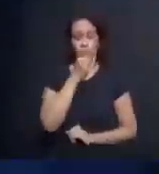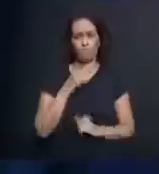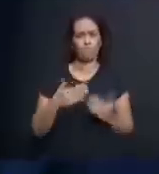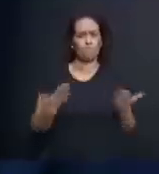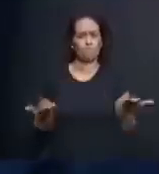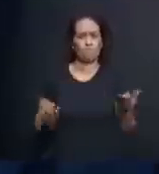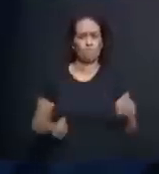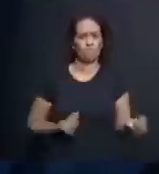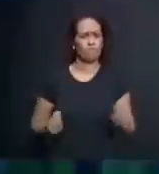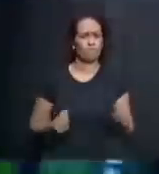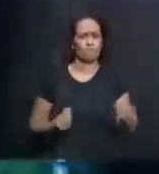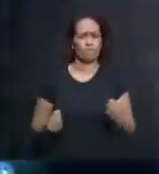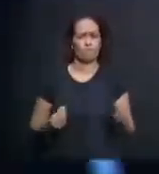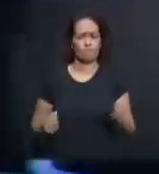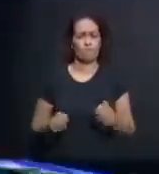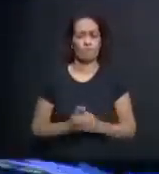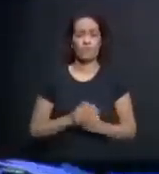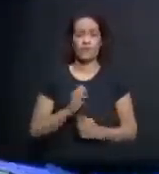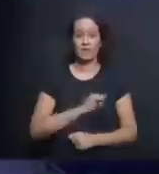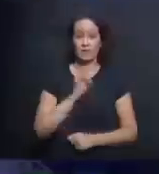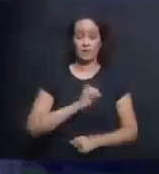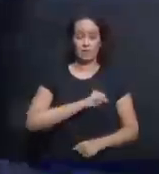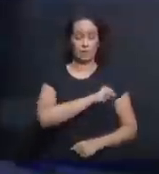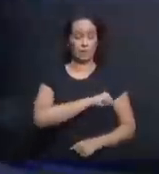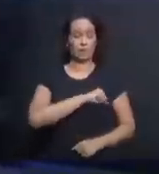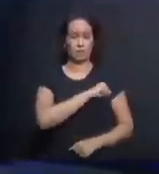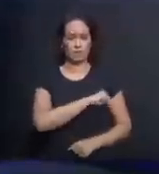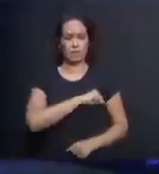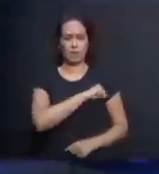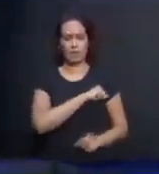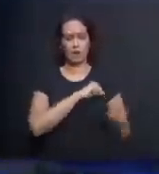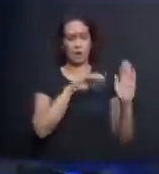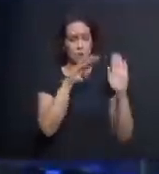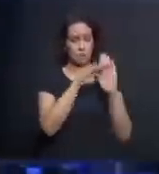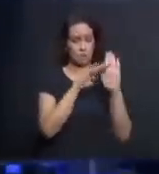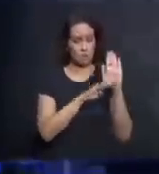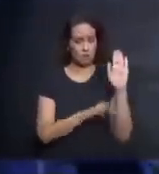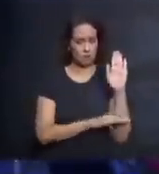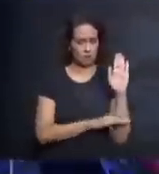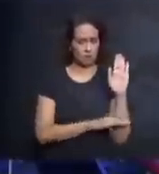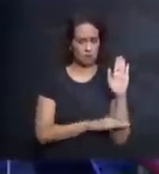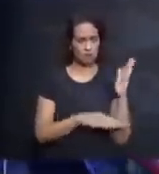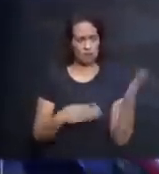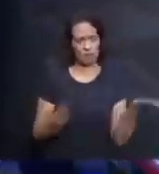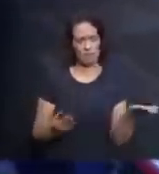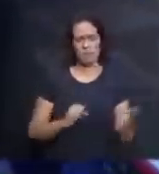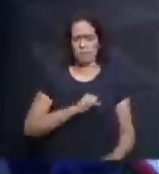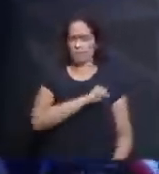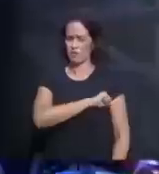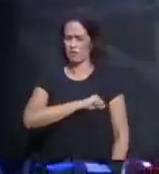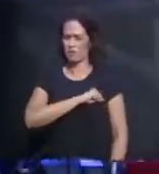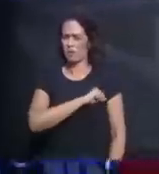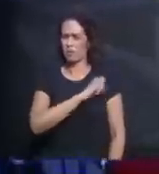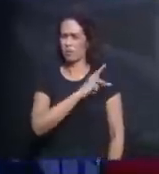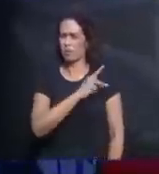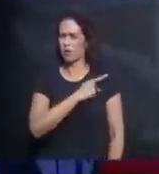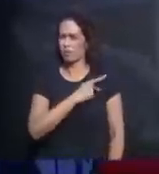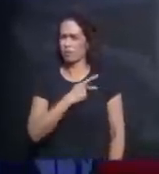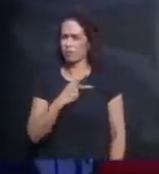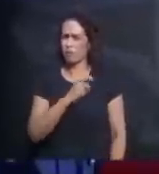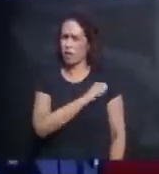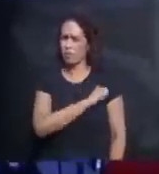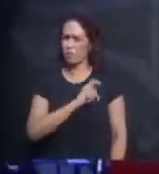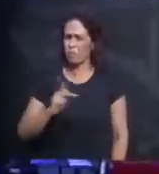Peraí. Se Saulo está na lista, mas Saulo é apóstolo, por que que